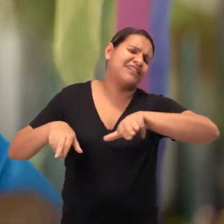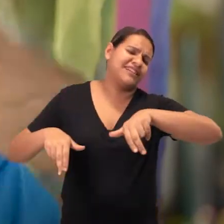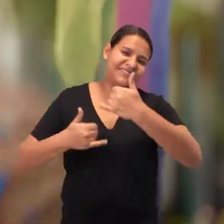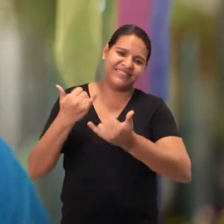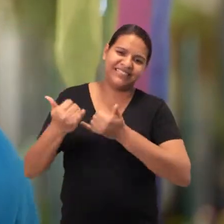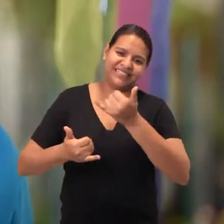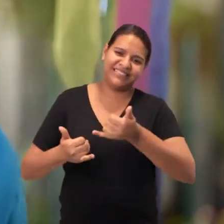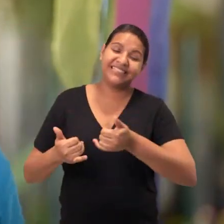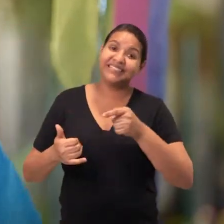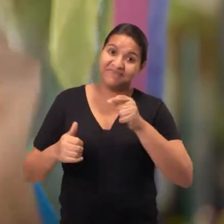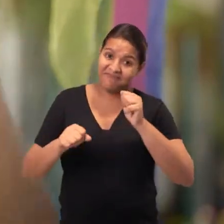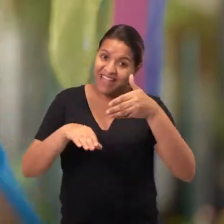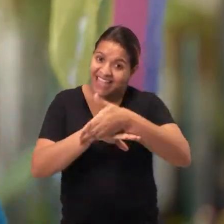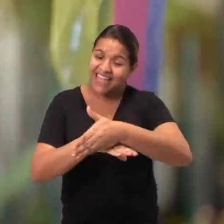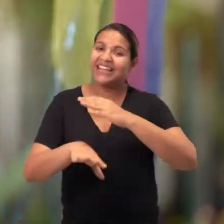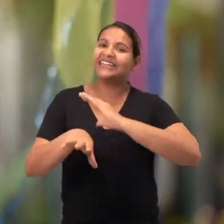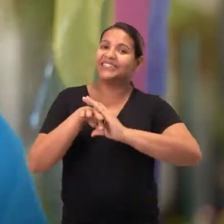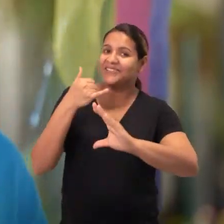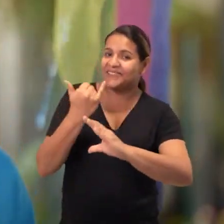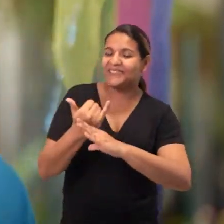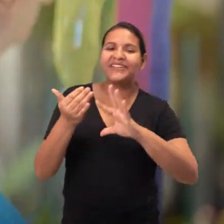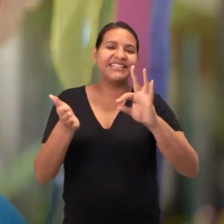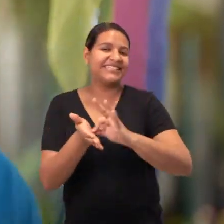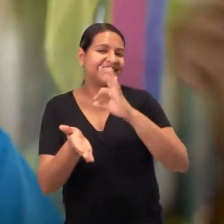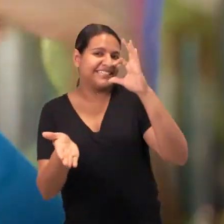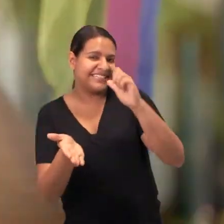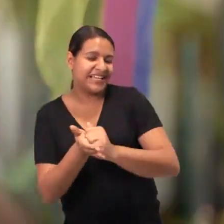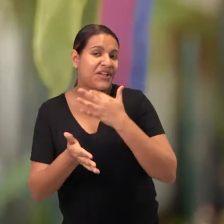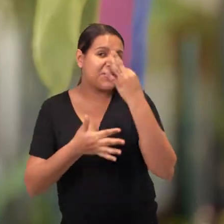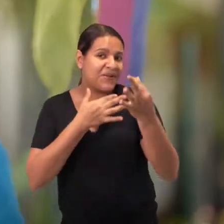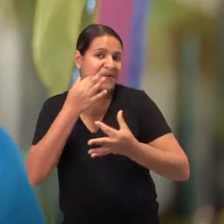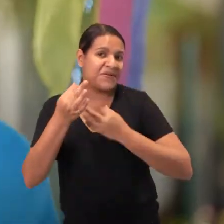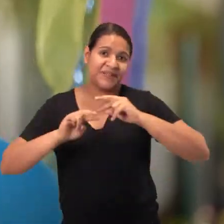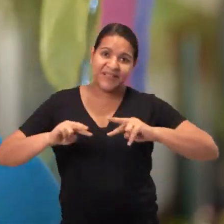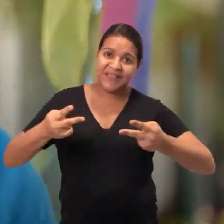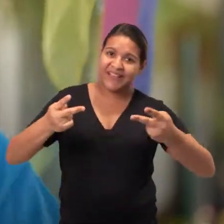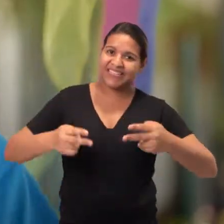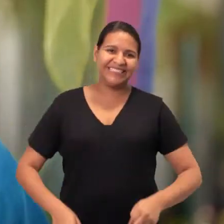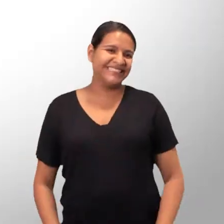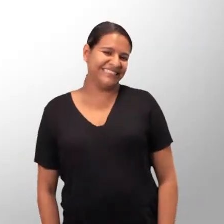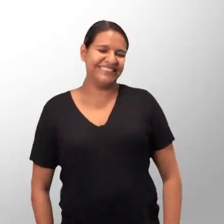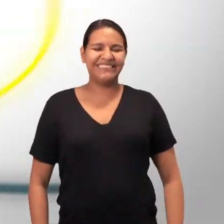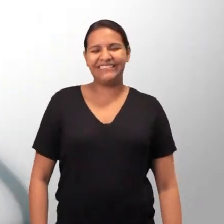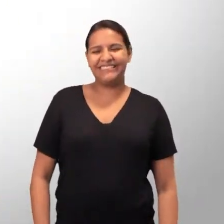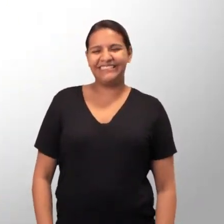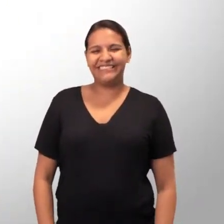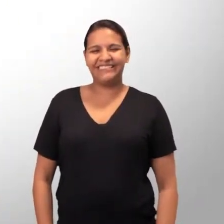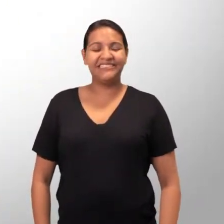brincadeiras e atividades. Acesse, se inscreva, comente e compartilhe!